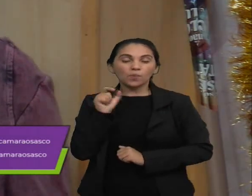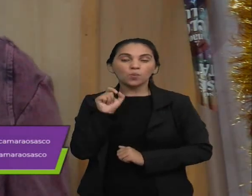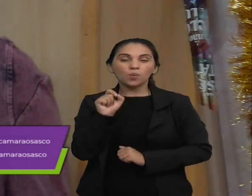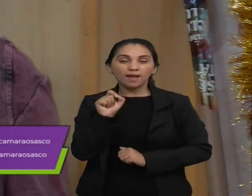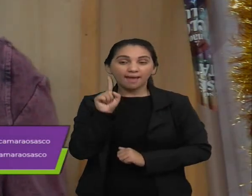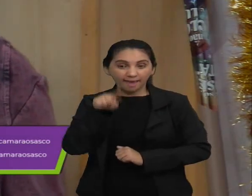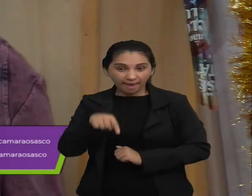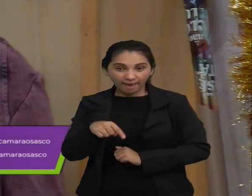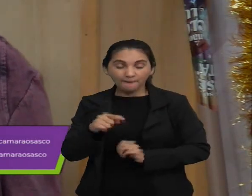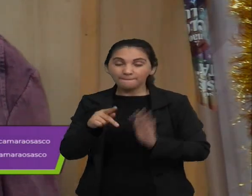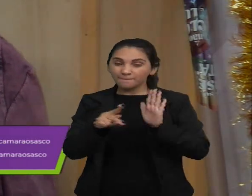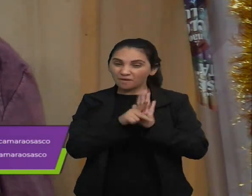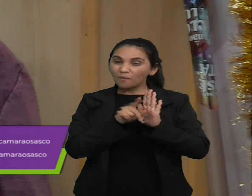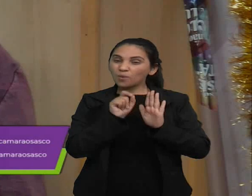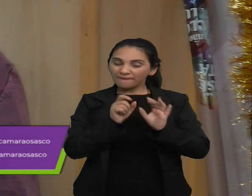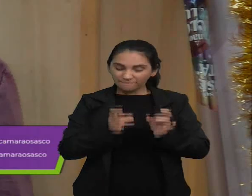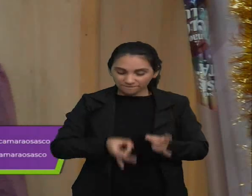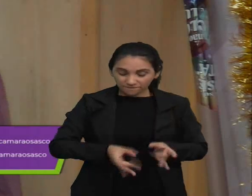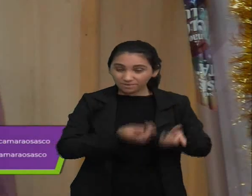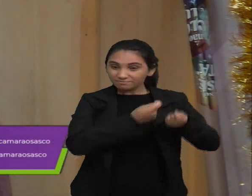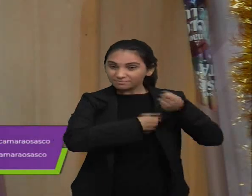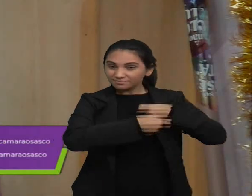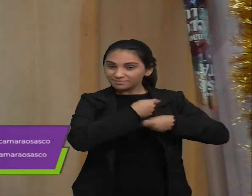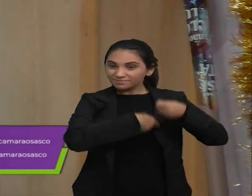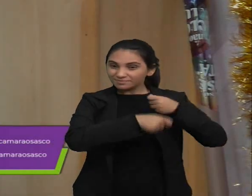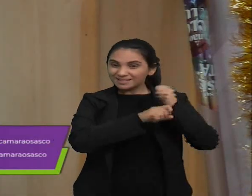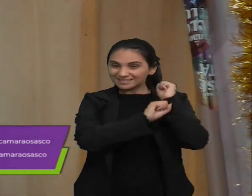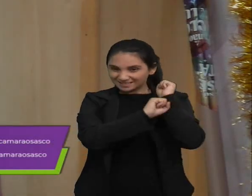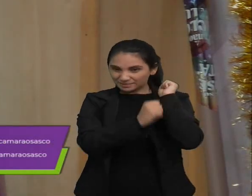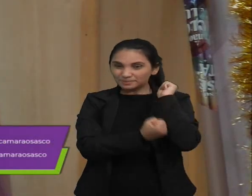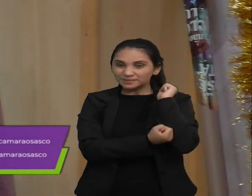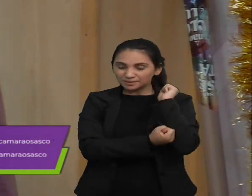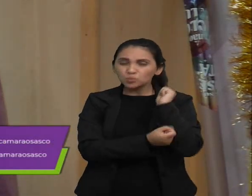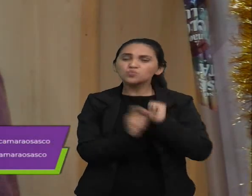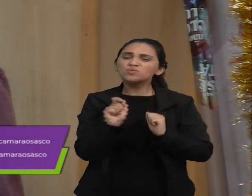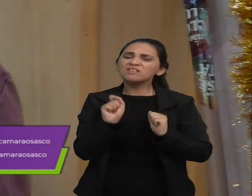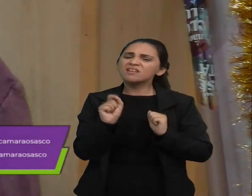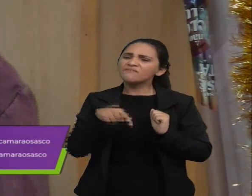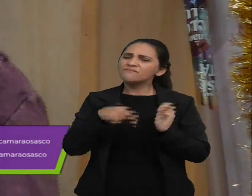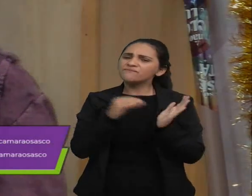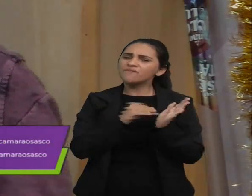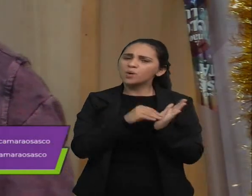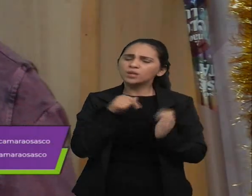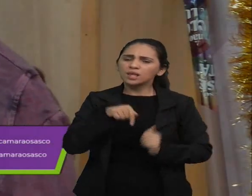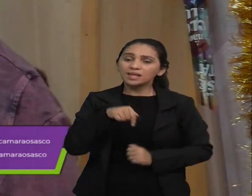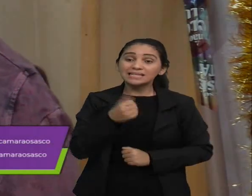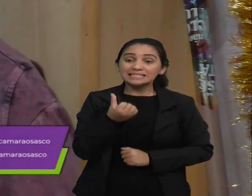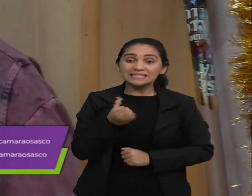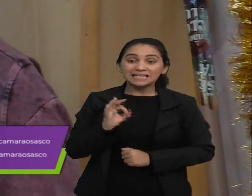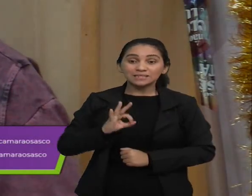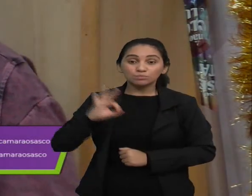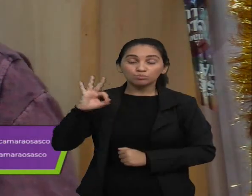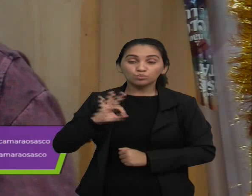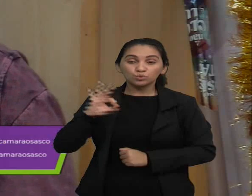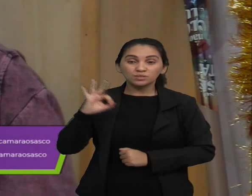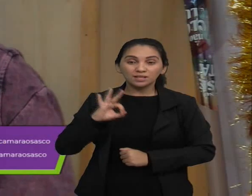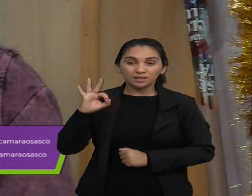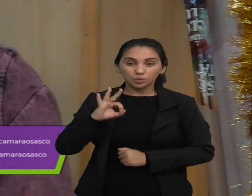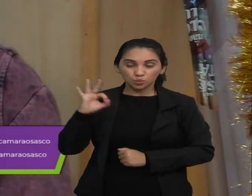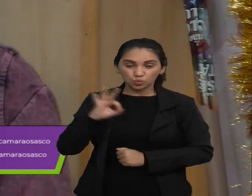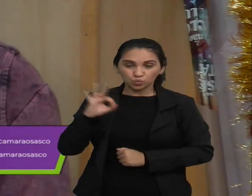da privatização, o que falta aqui em Osasco. falta 6% de coleta,